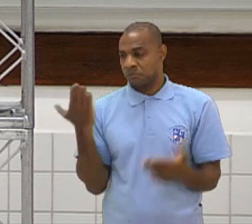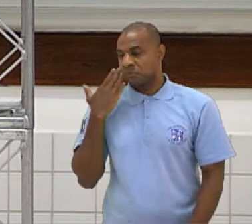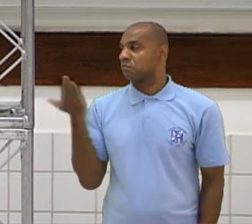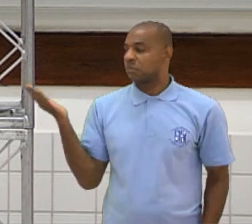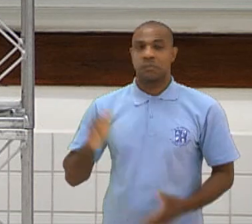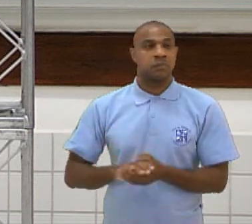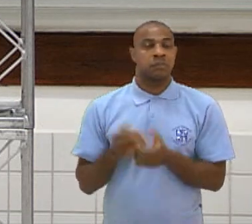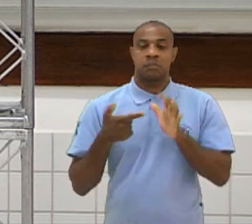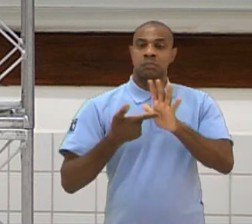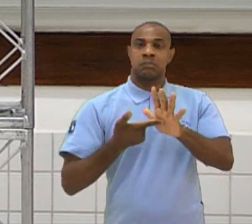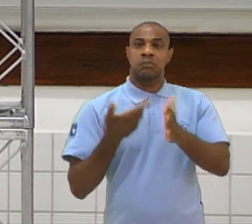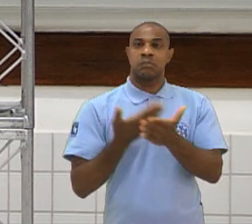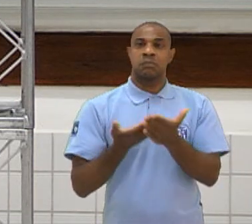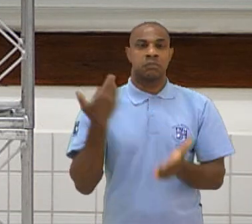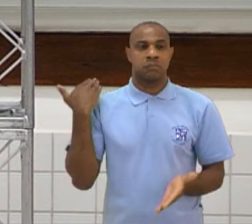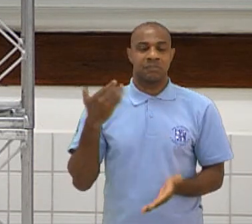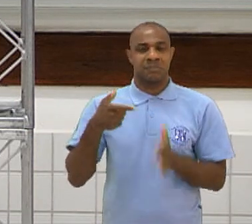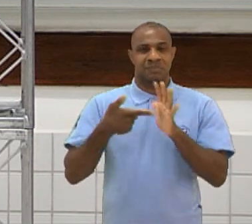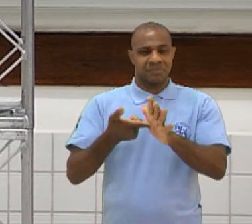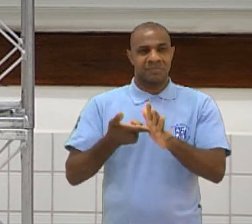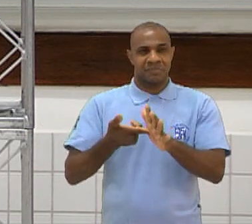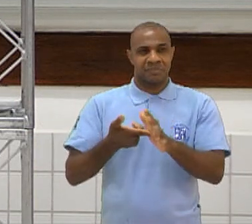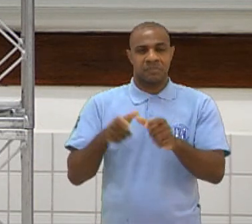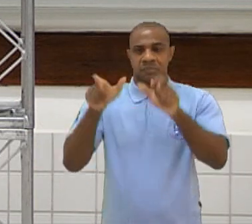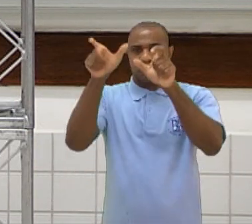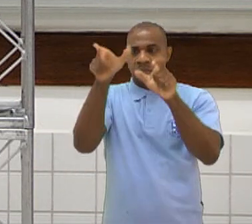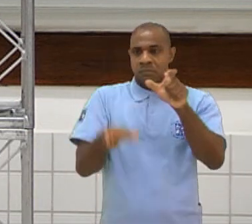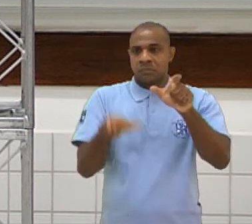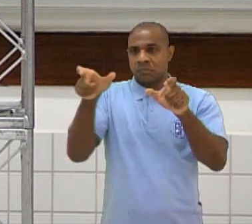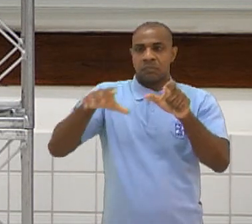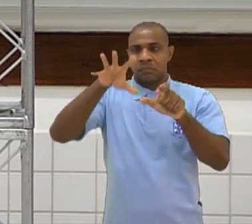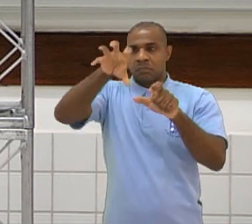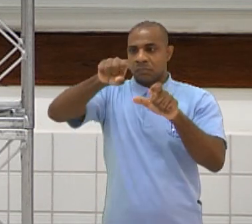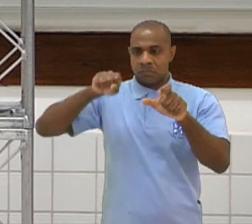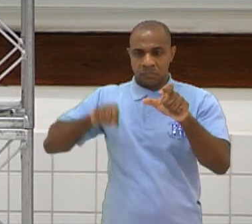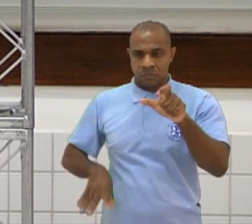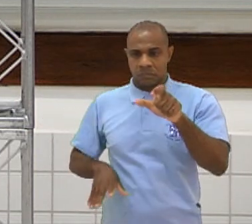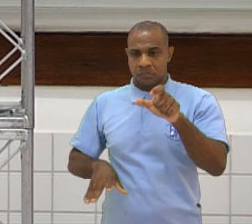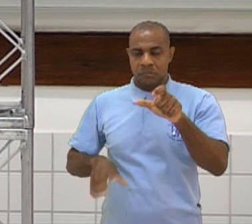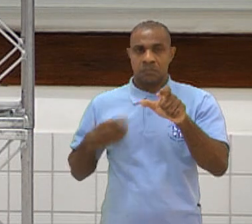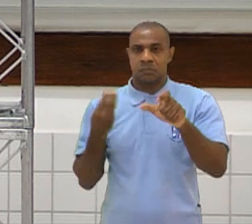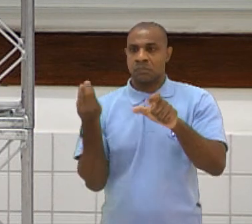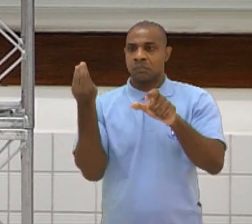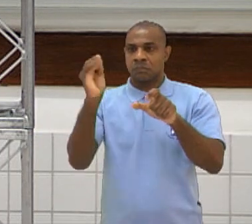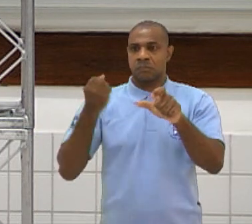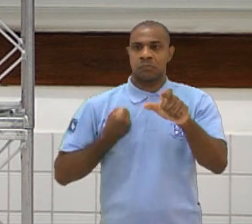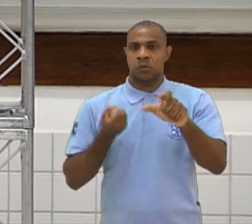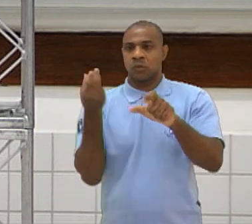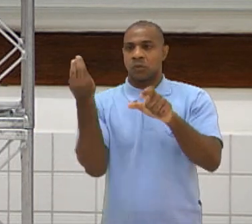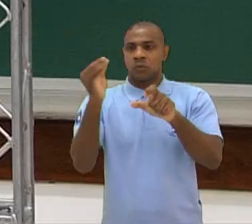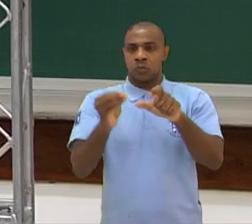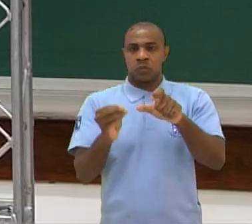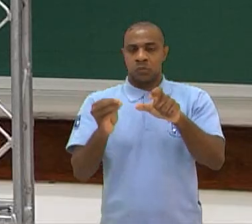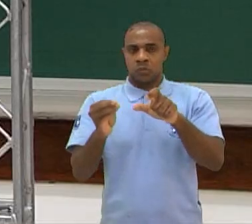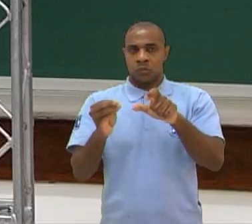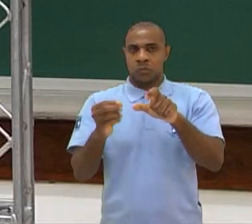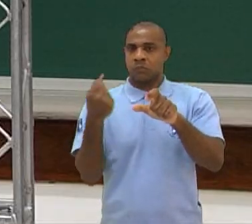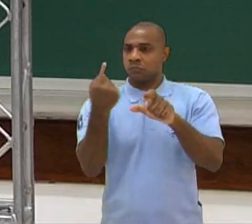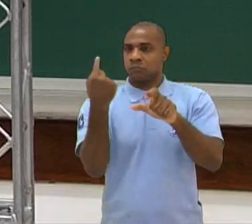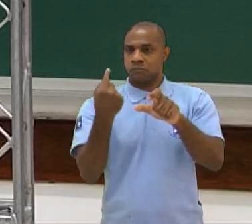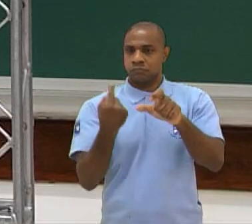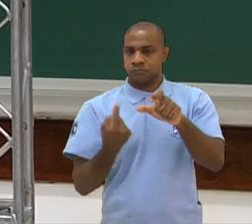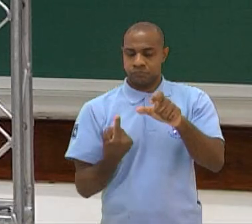que eu mostrei para vocês aquela matriz que a gente tirava a coluna e colocava os termos independentes. Então, assista as duas, que vai fazer o